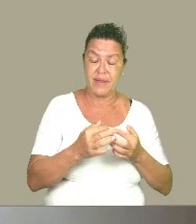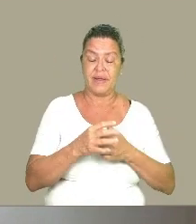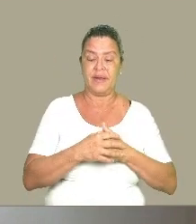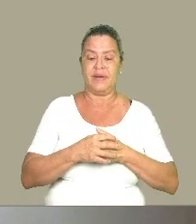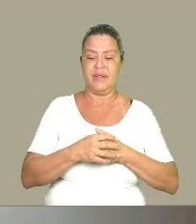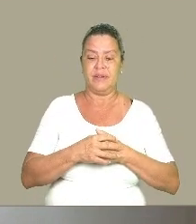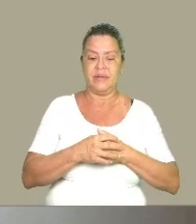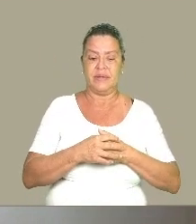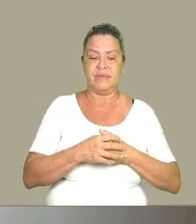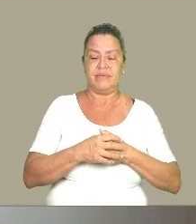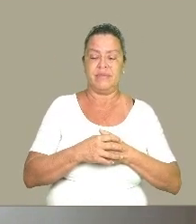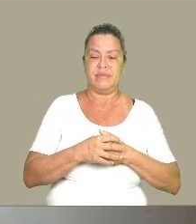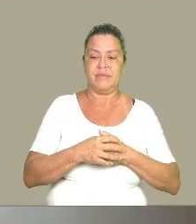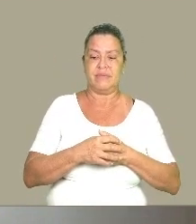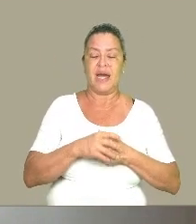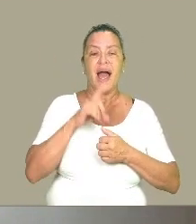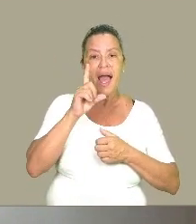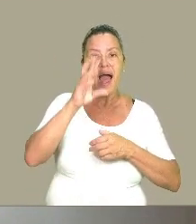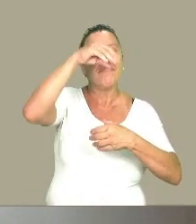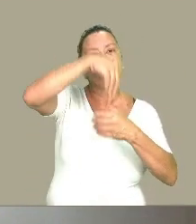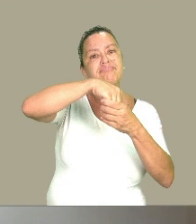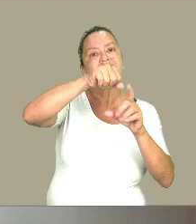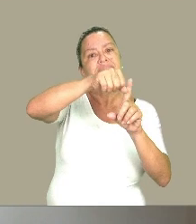a célula da sociedade.